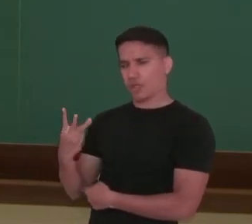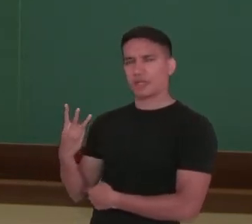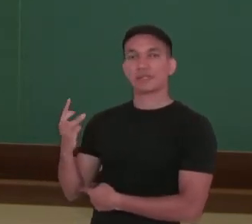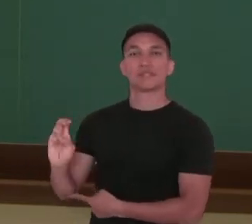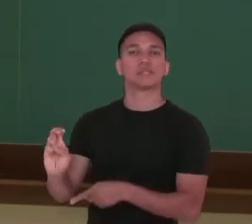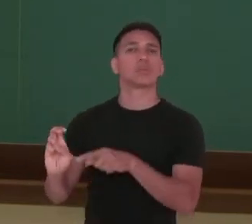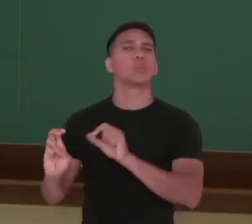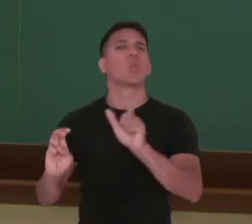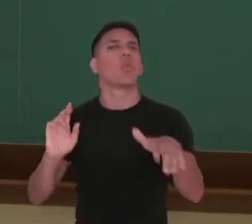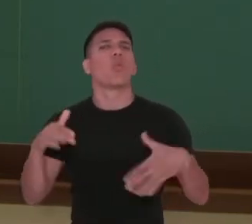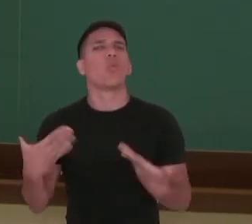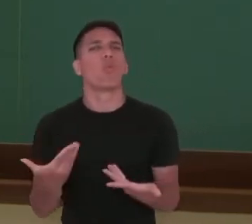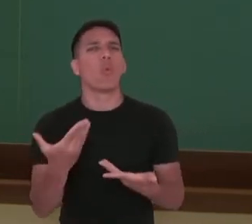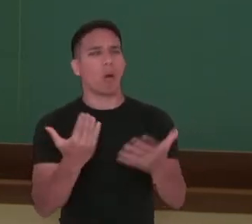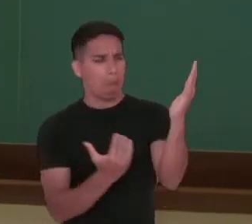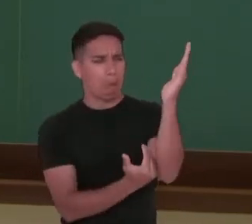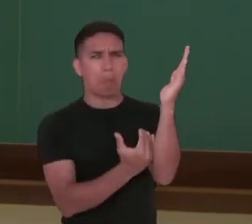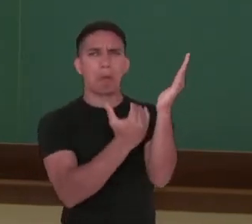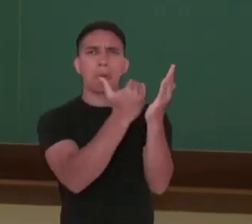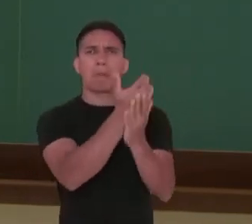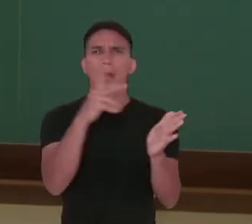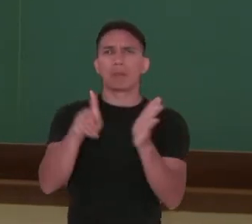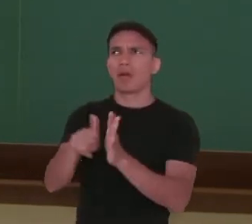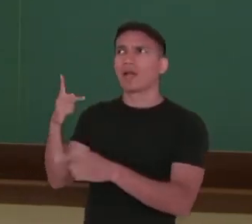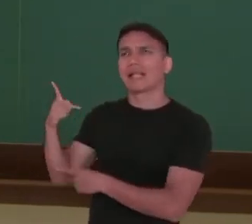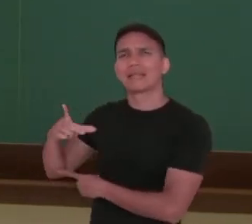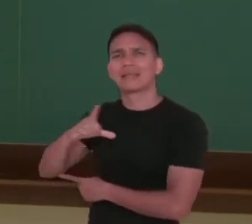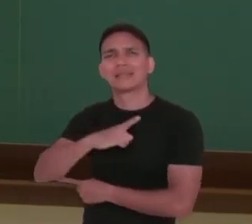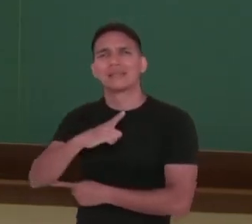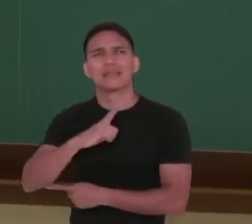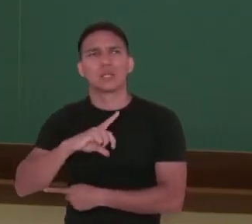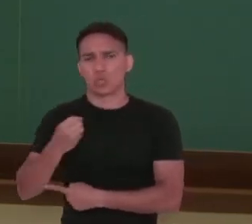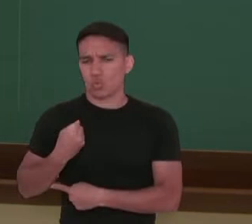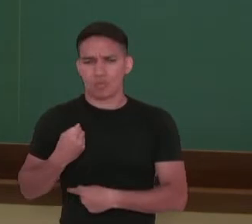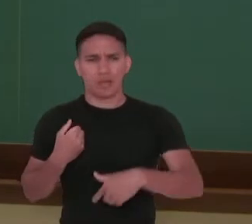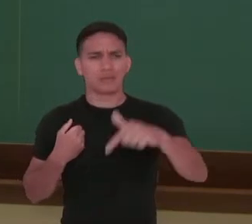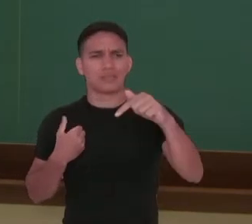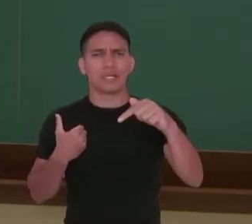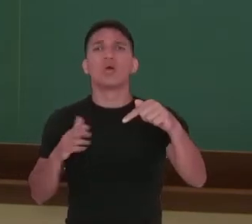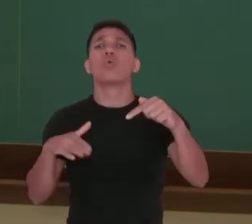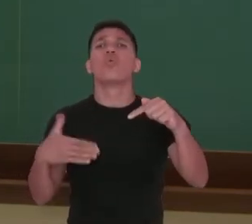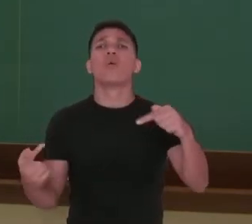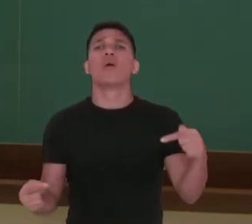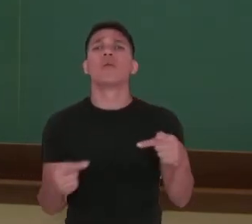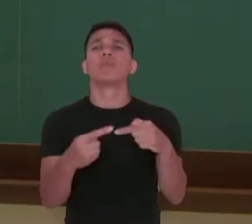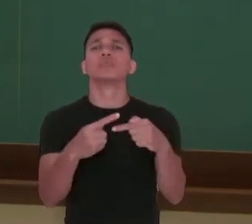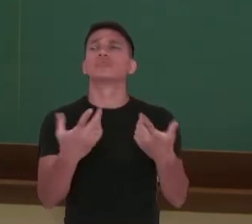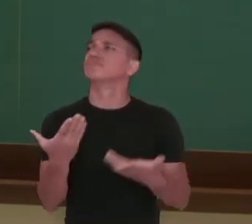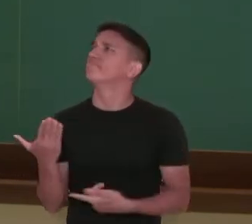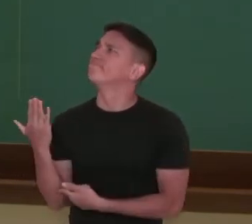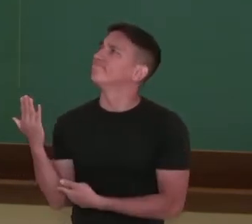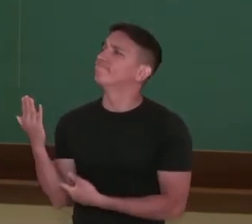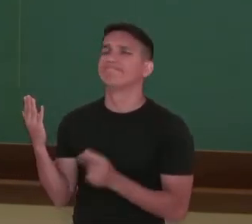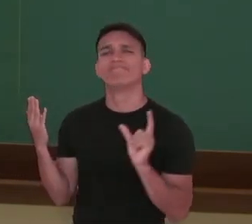107235. Qual é a ordem de grandeza pertencente ao algarismo 7? Cara, em qual casa que está esse número